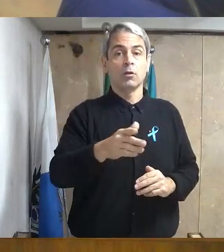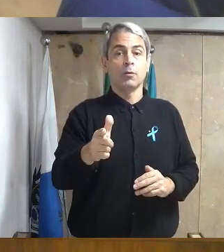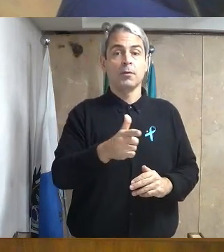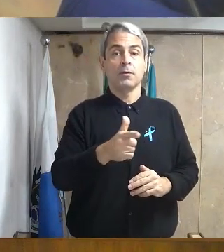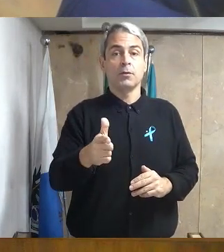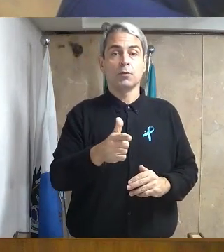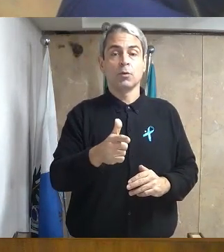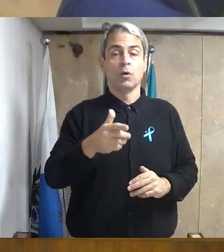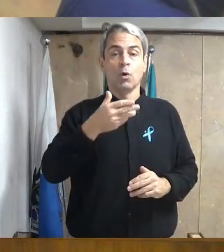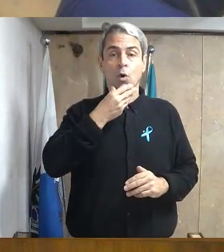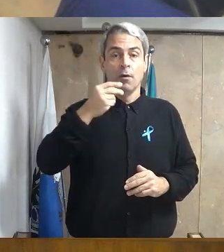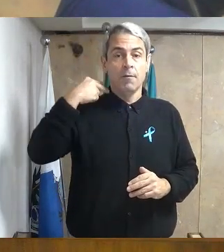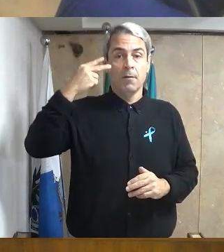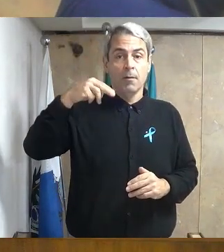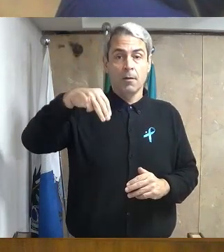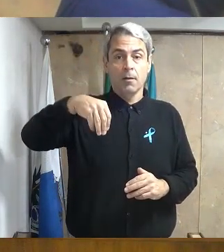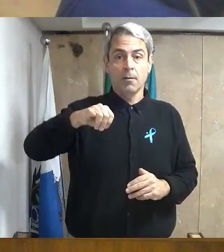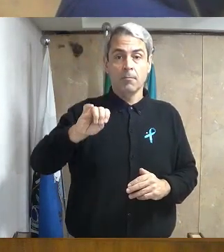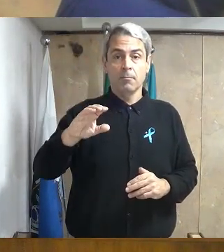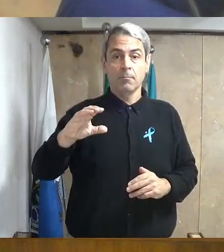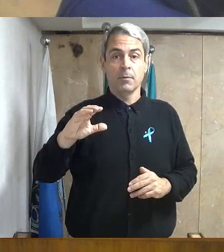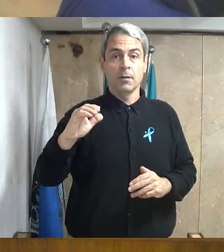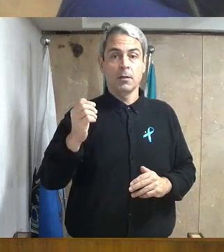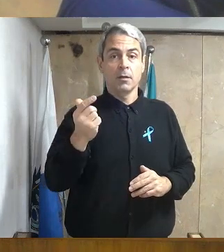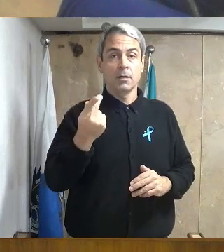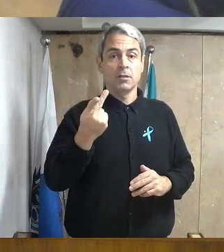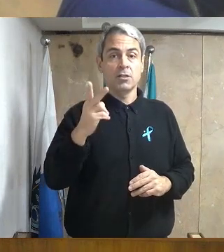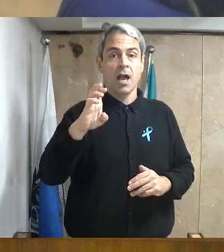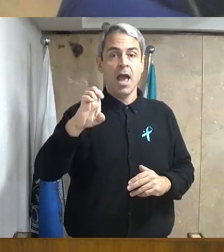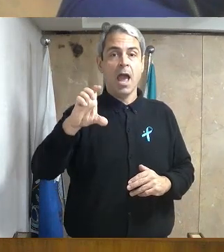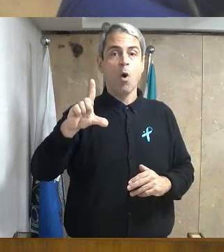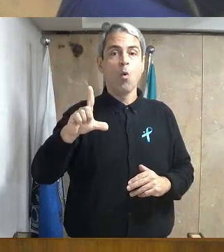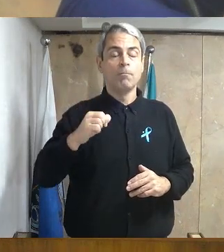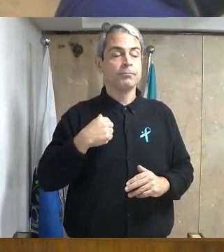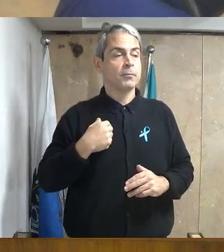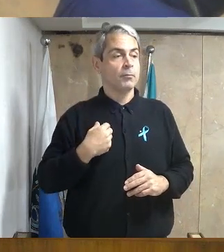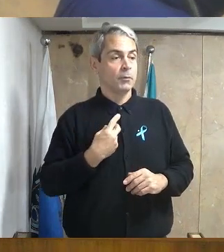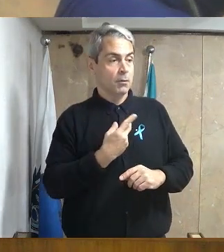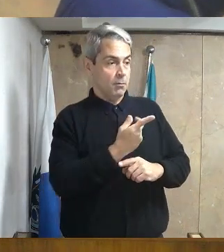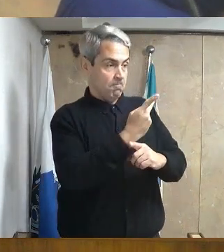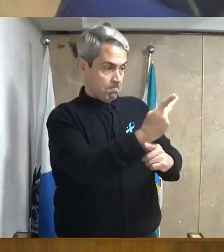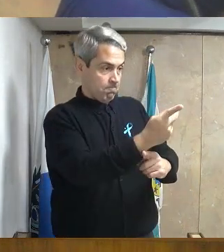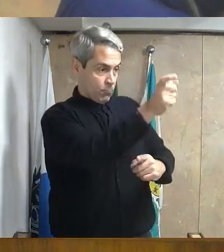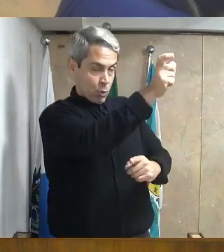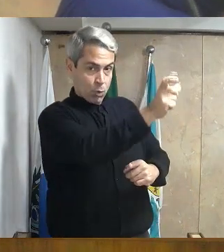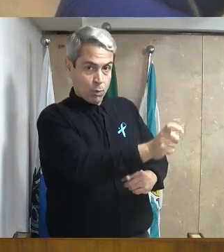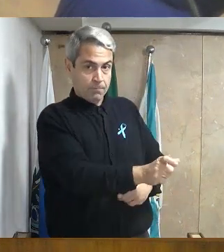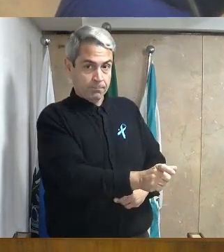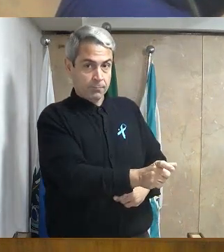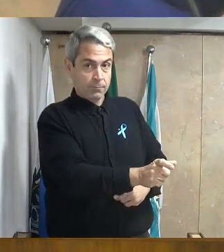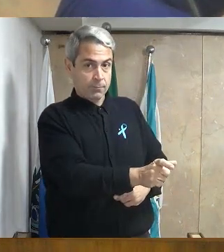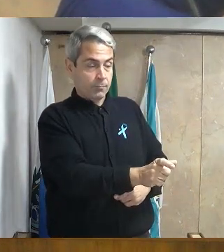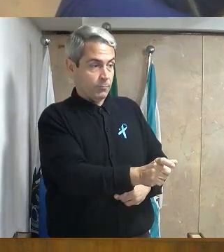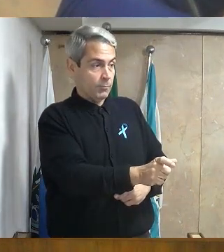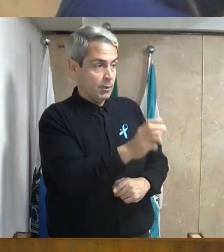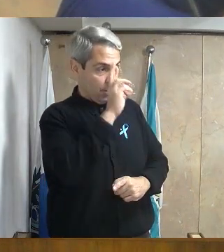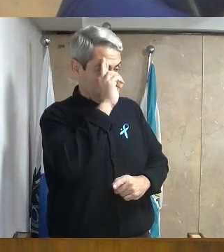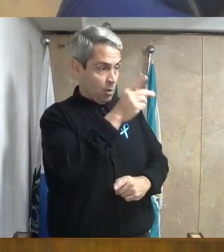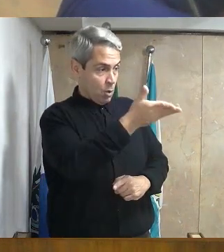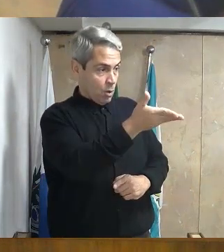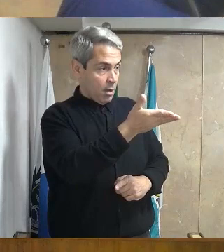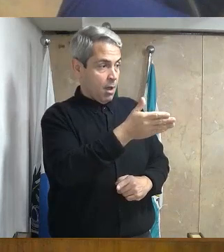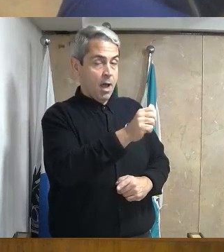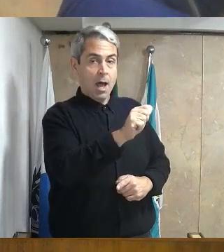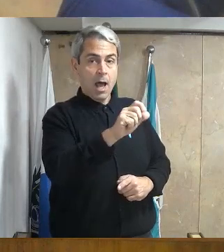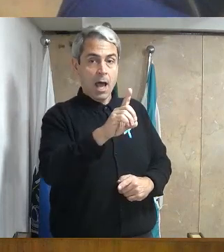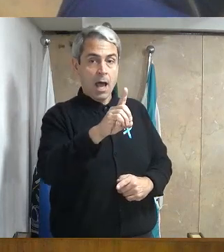4431/2022, do excelentíssimo senhor vereador Michael Alexandre Revásio, consignando moção de congratulações ao ilustríssimo senhor